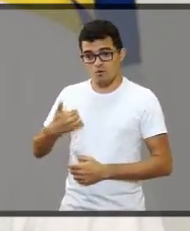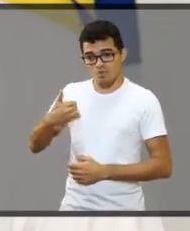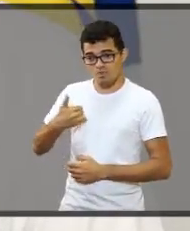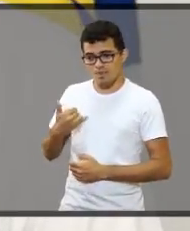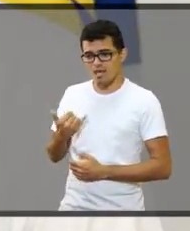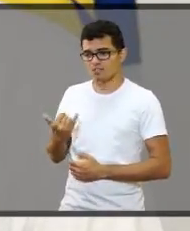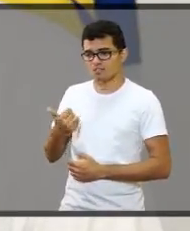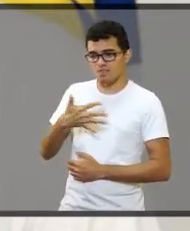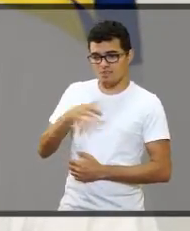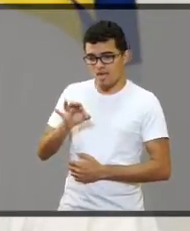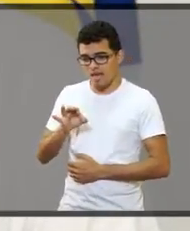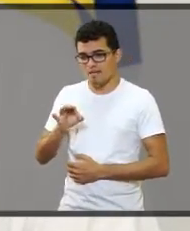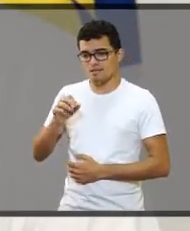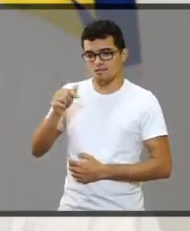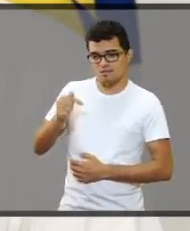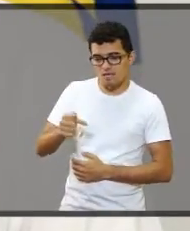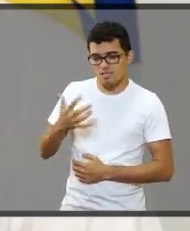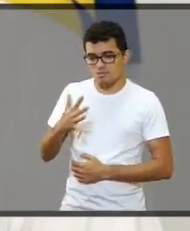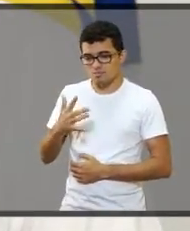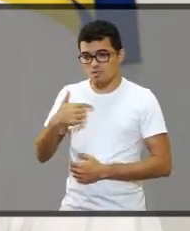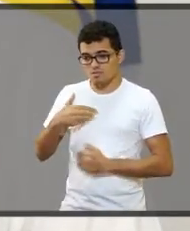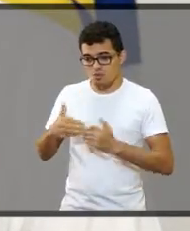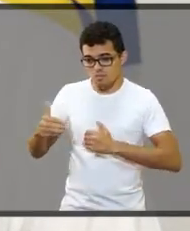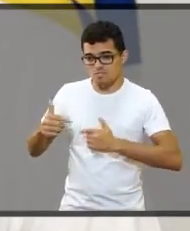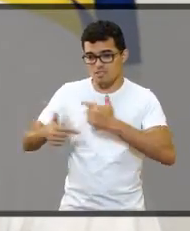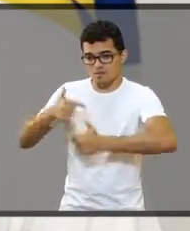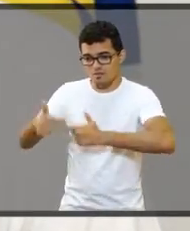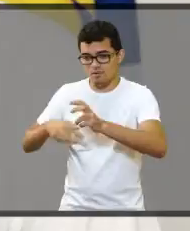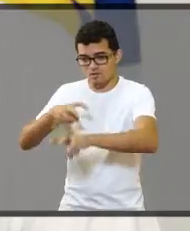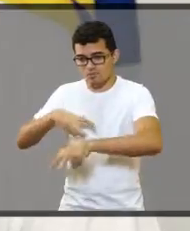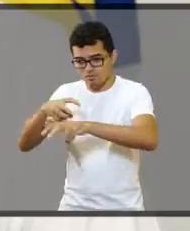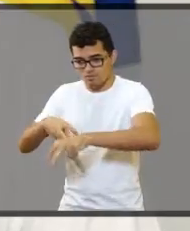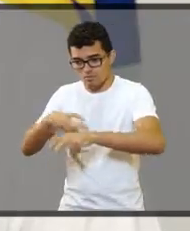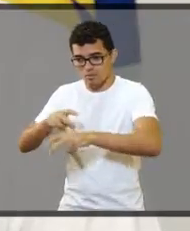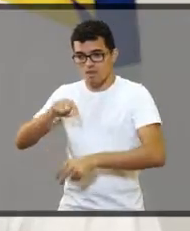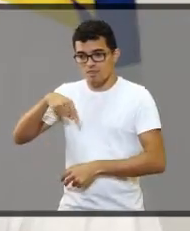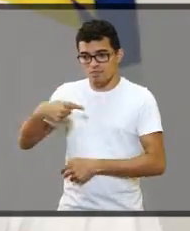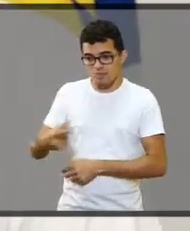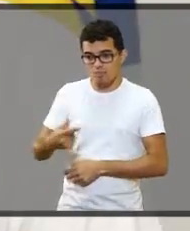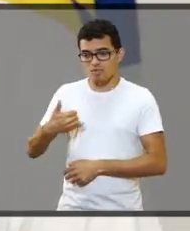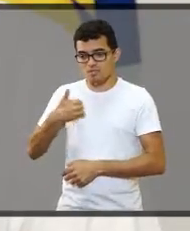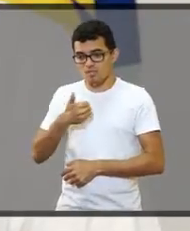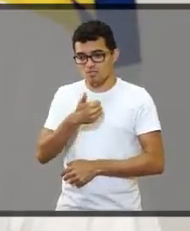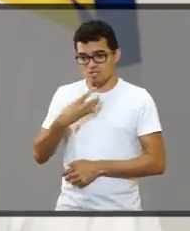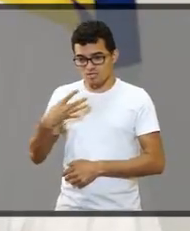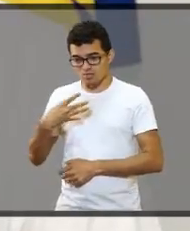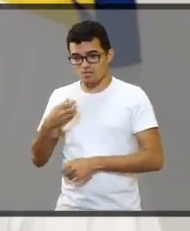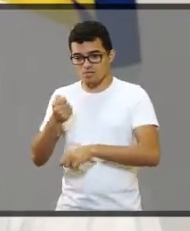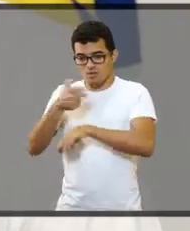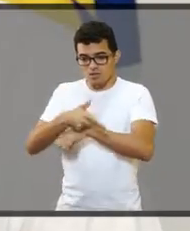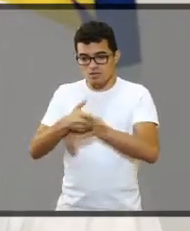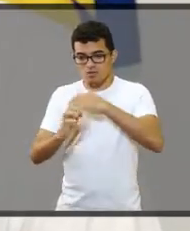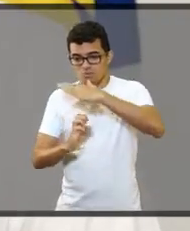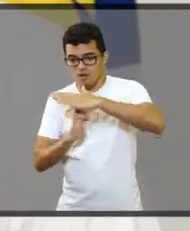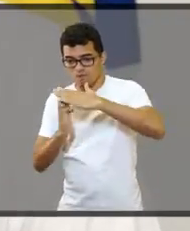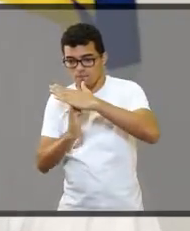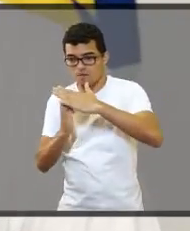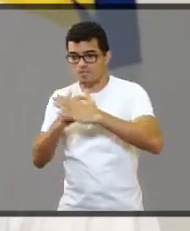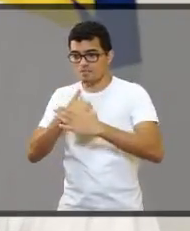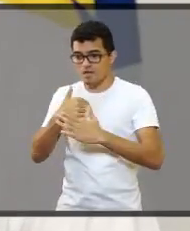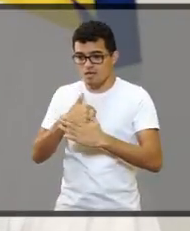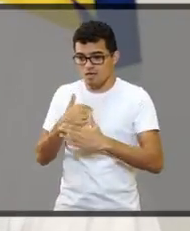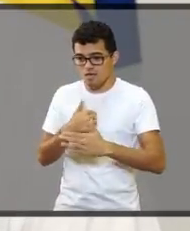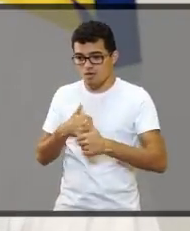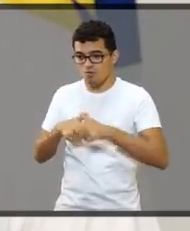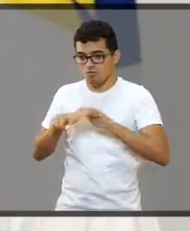7 anos de idade, a gente começou a trabalhar no sítio, né? Aos 14 anos de idade, comecei a trabalhar numa empresa, onde eu fiquei por